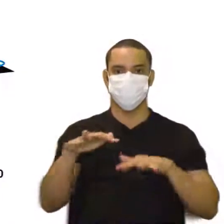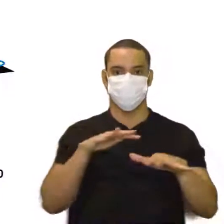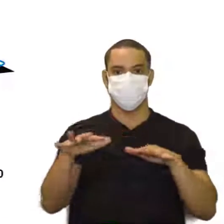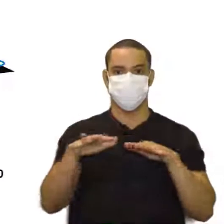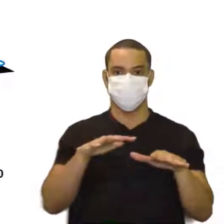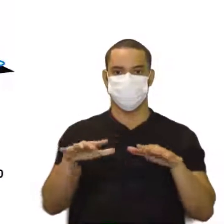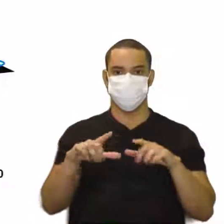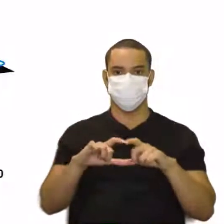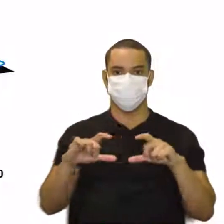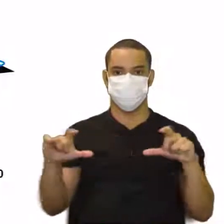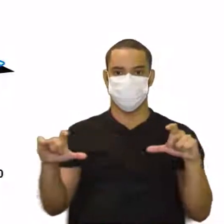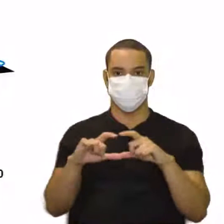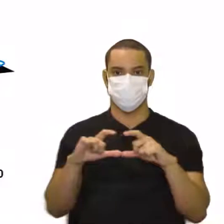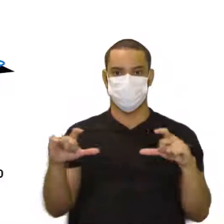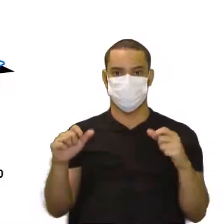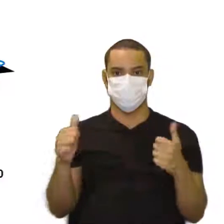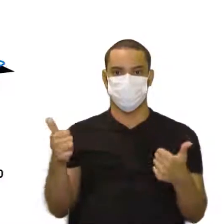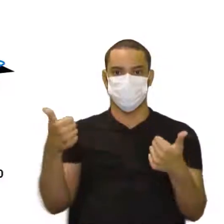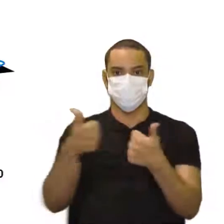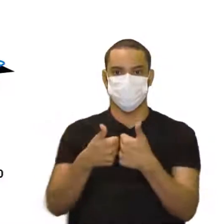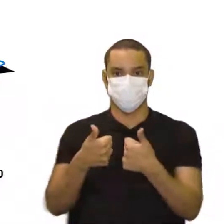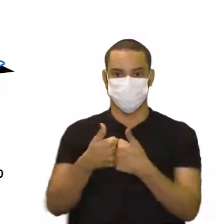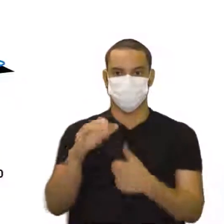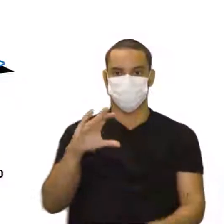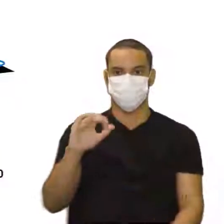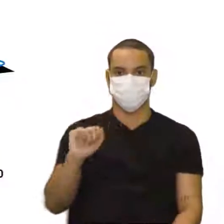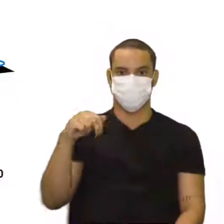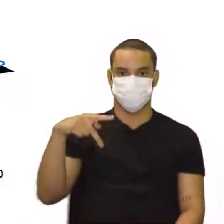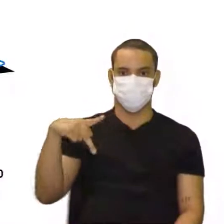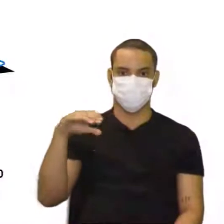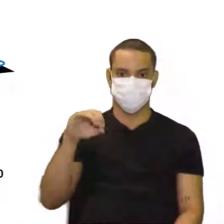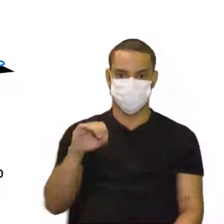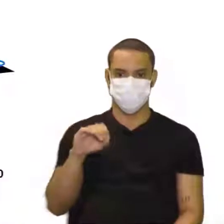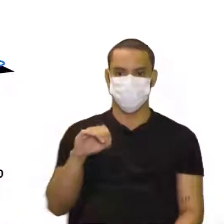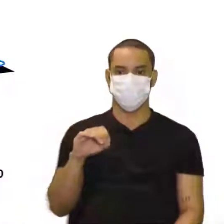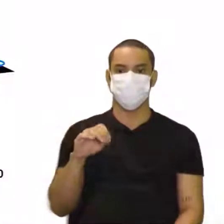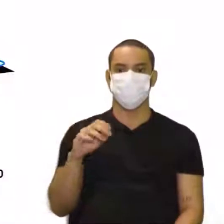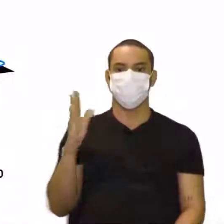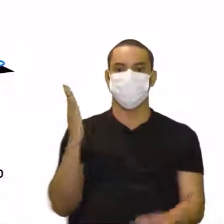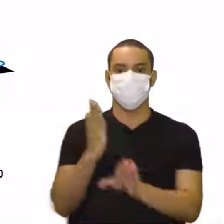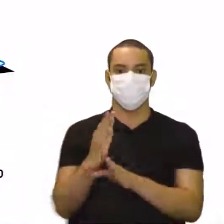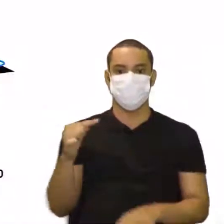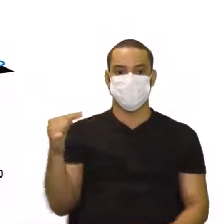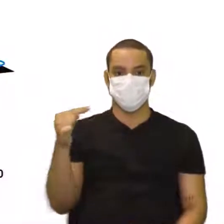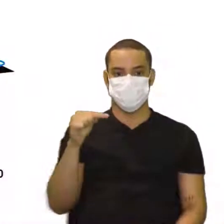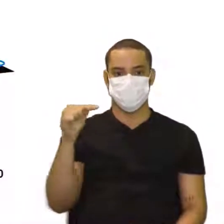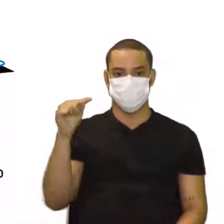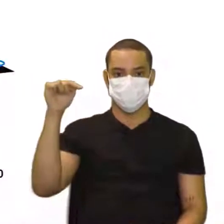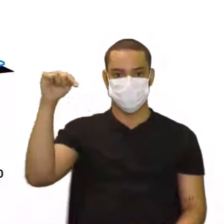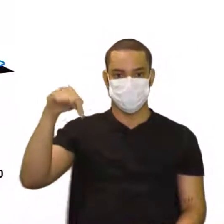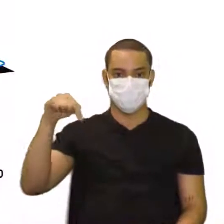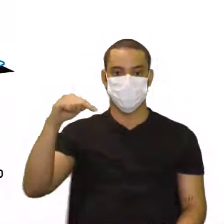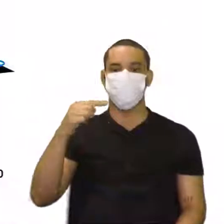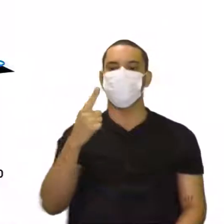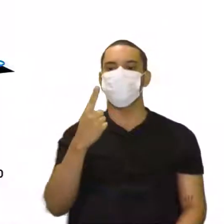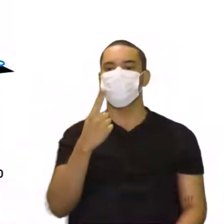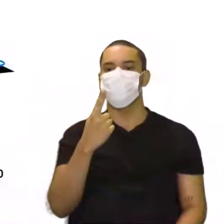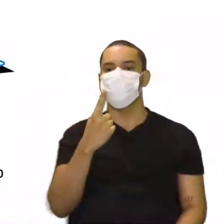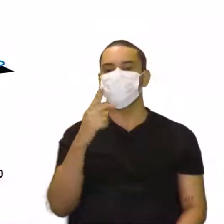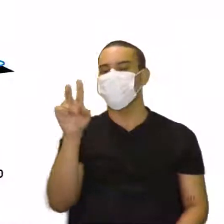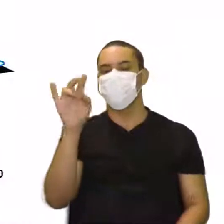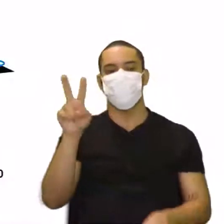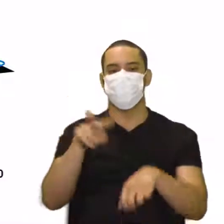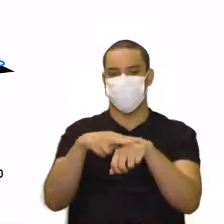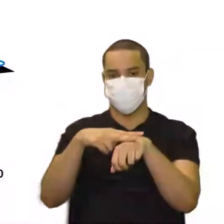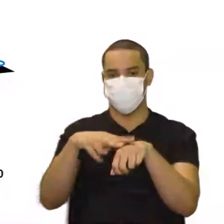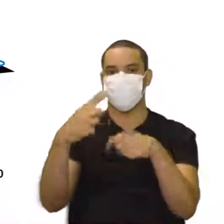aqui, certo? Perto desse campo. E aqui, gente, pelas setinhas verdes, vocês podem perceber que esse